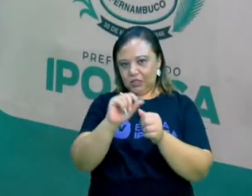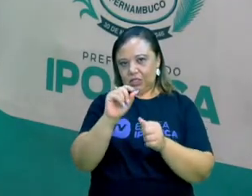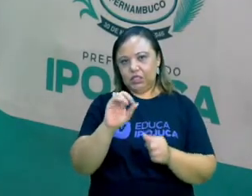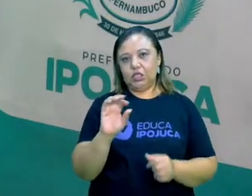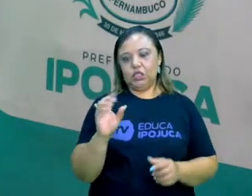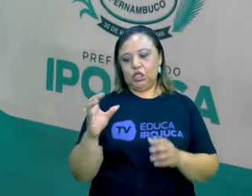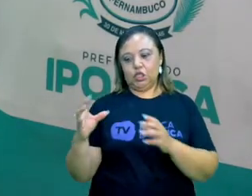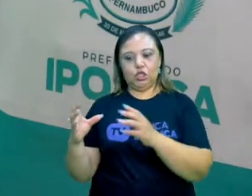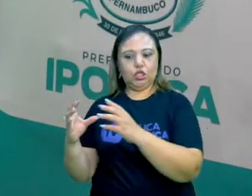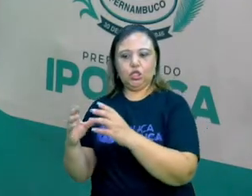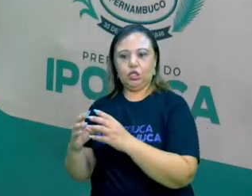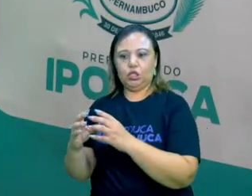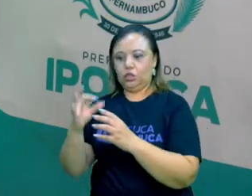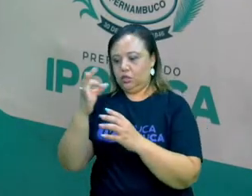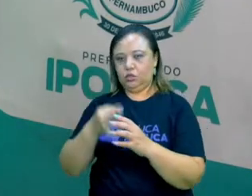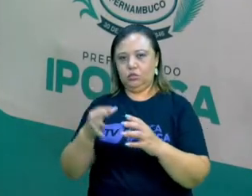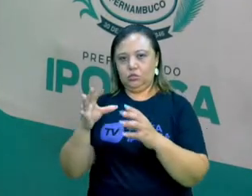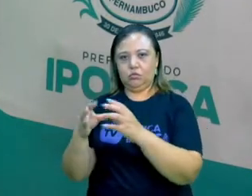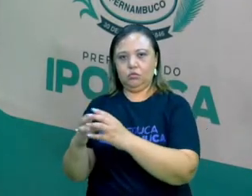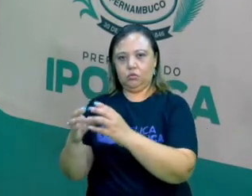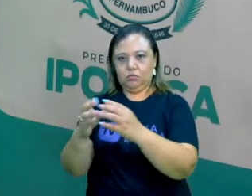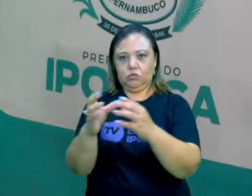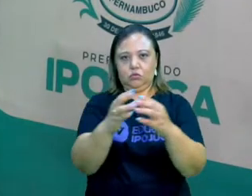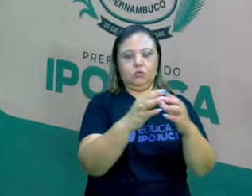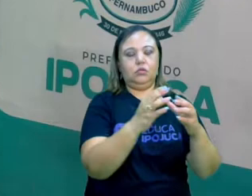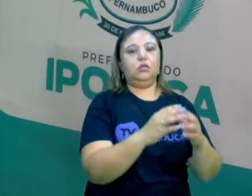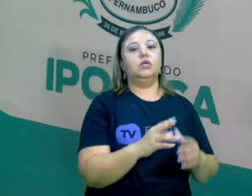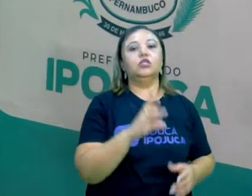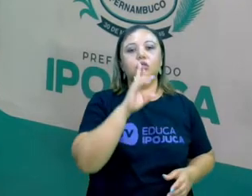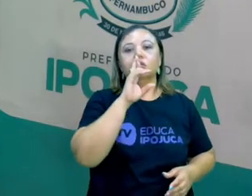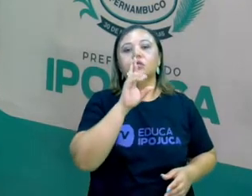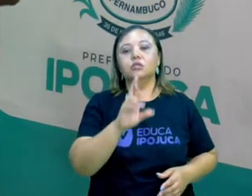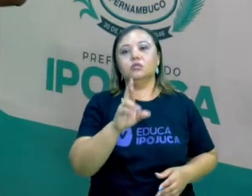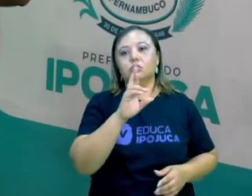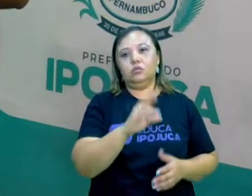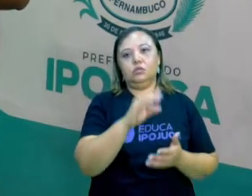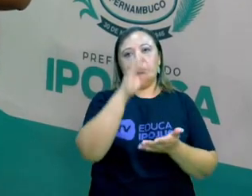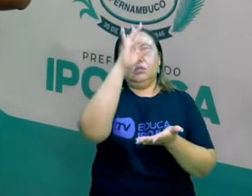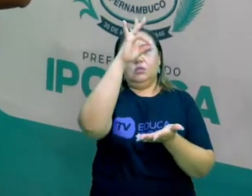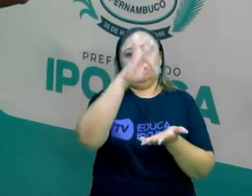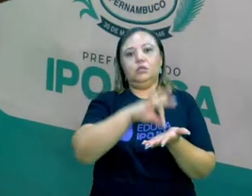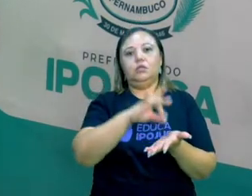os conjuntos. E a gente fazendo isso, a gente vai ter uma resposta bem legal.